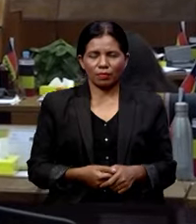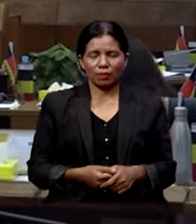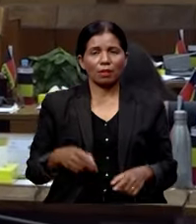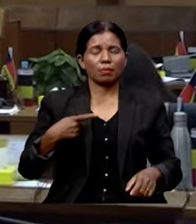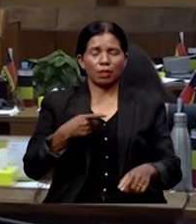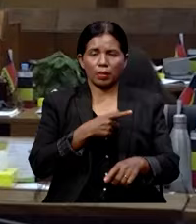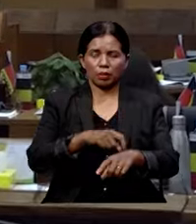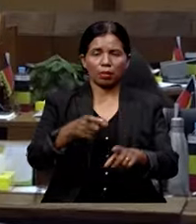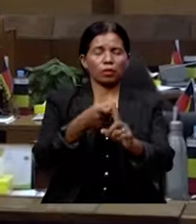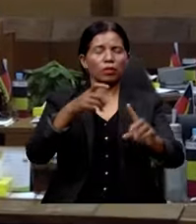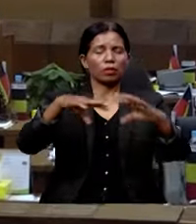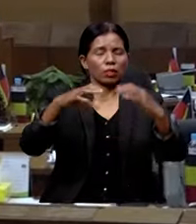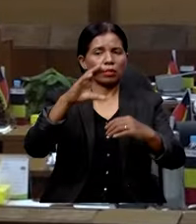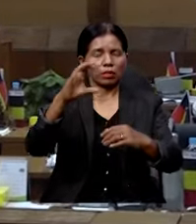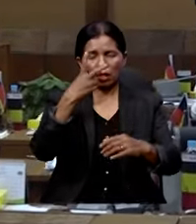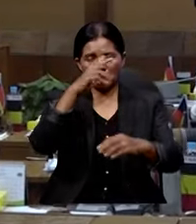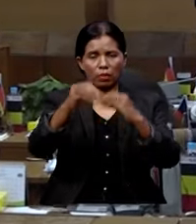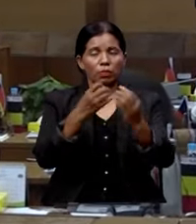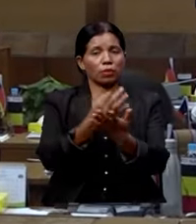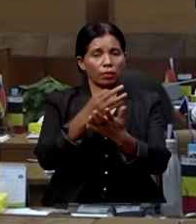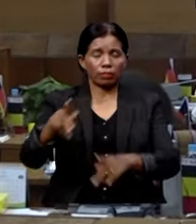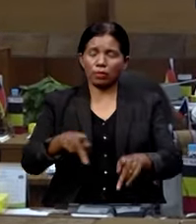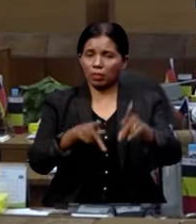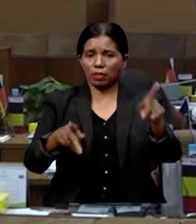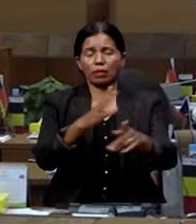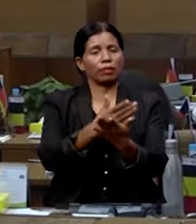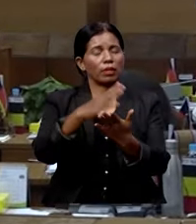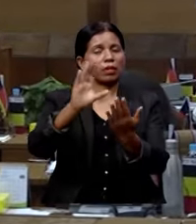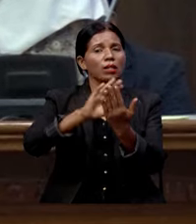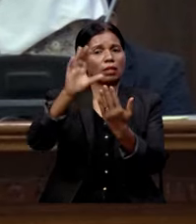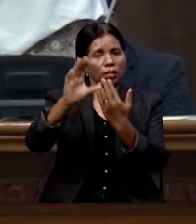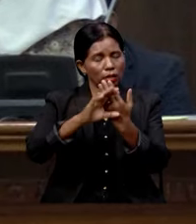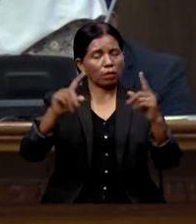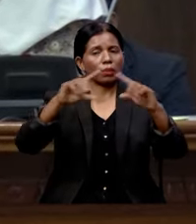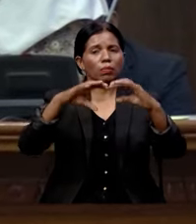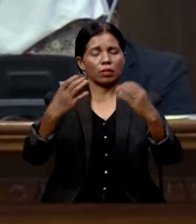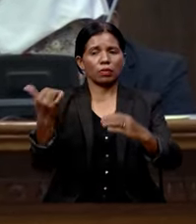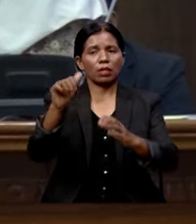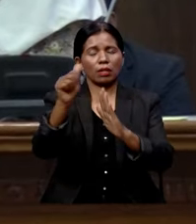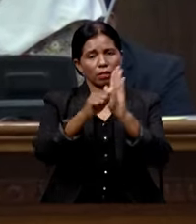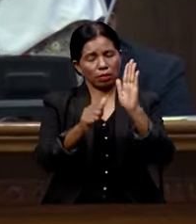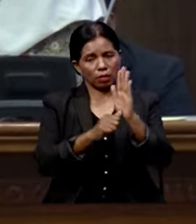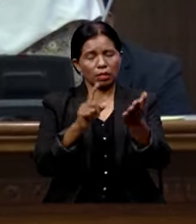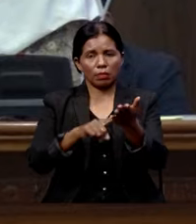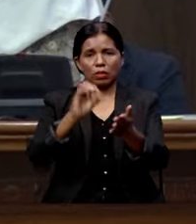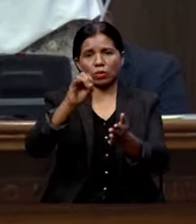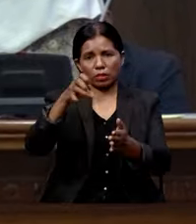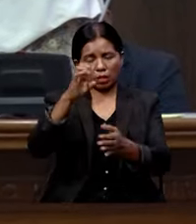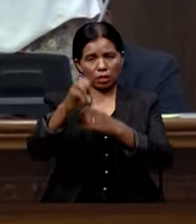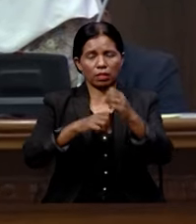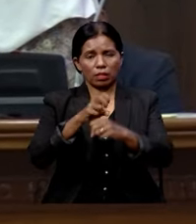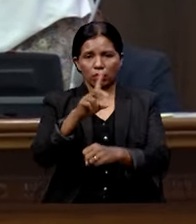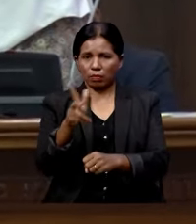Parlamento Nacional e a Comissão CNB trata assunto finanças públicas. Faz o calendário para cada comissão sira com o agendamento para debate OGE, Tinang Rio Rua,